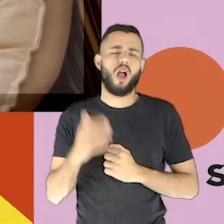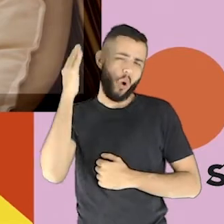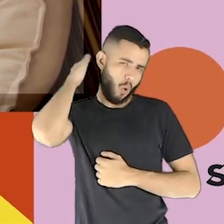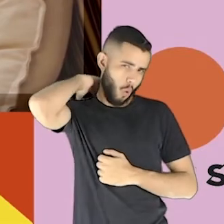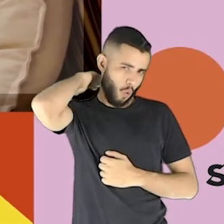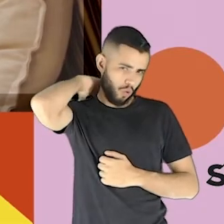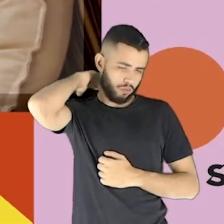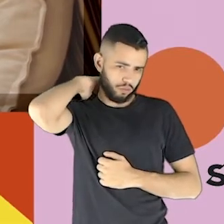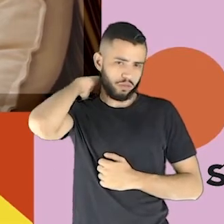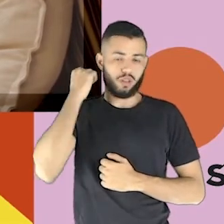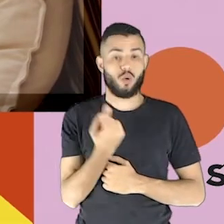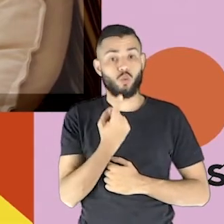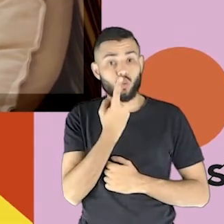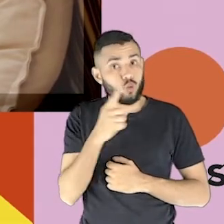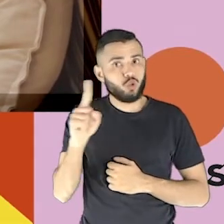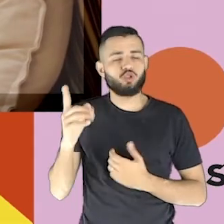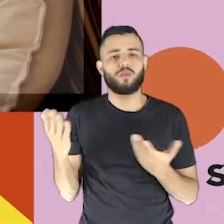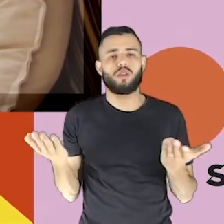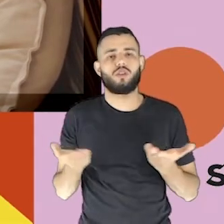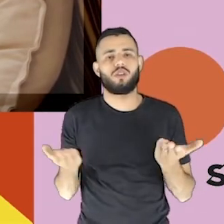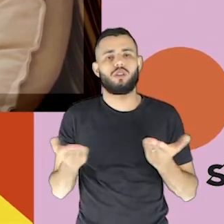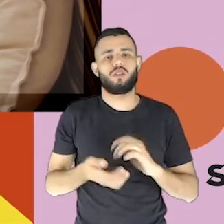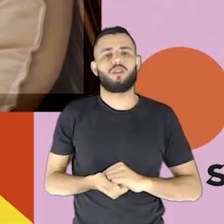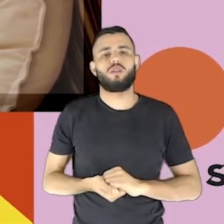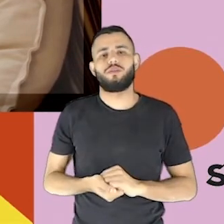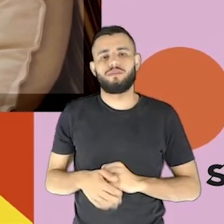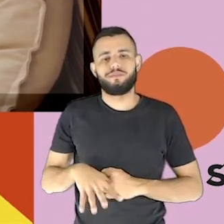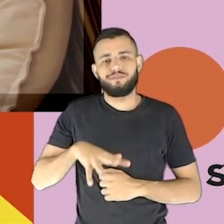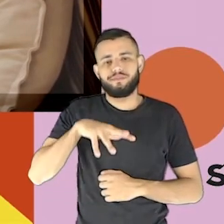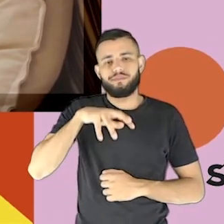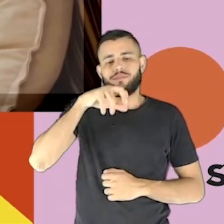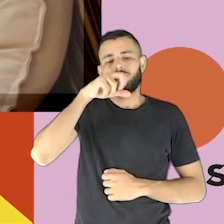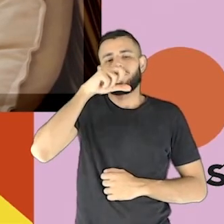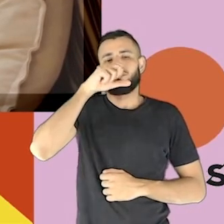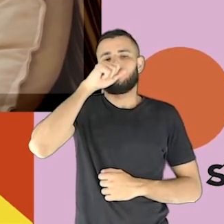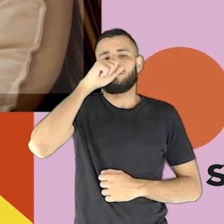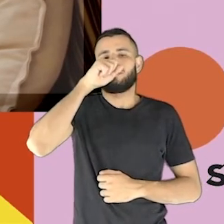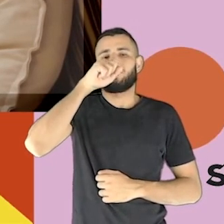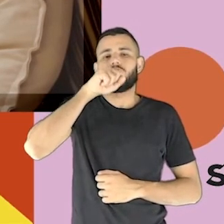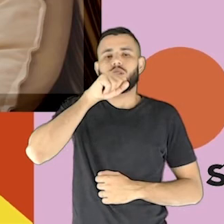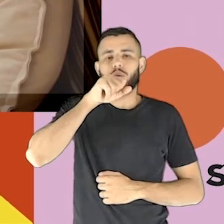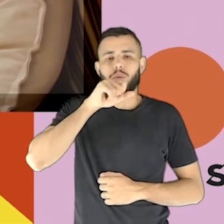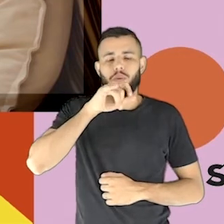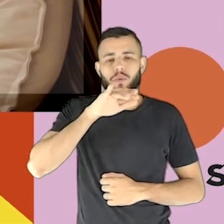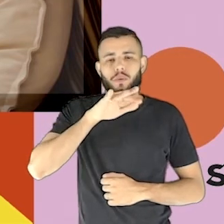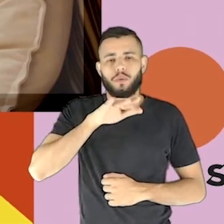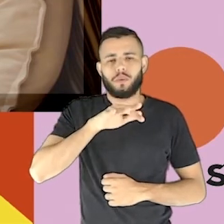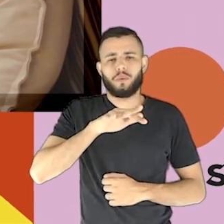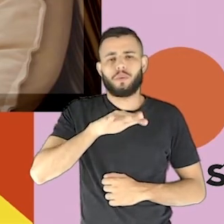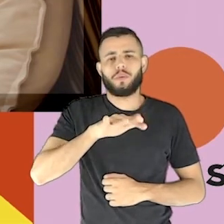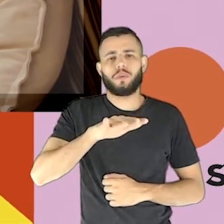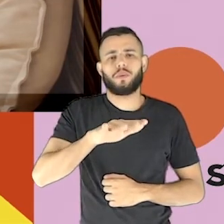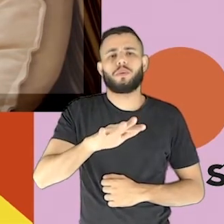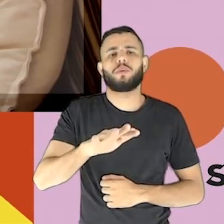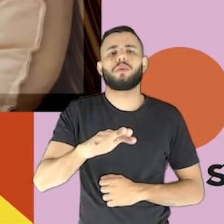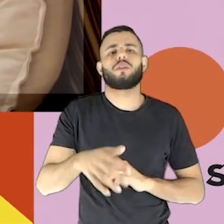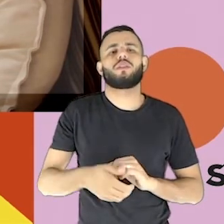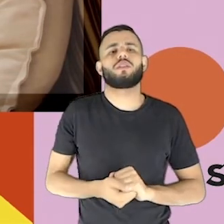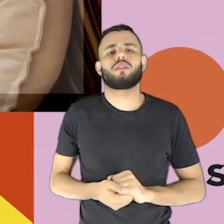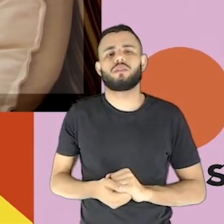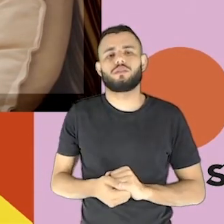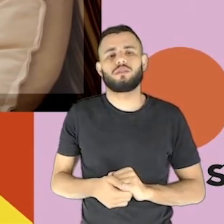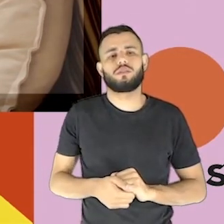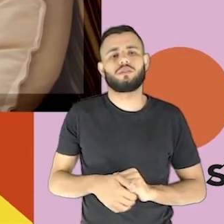Vamos à última? Capricha nessa última. Solta o ar. Inspira para o máximo, empurrando energia para